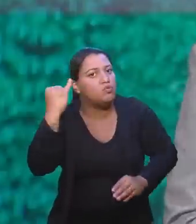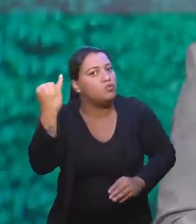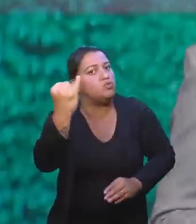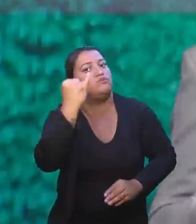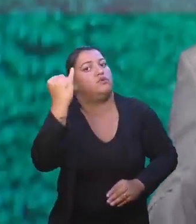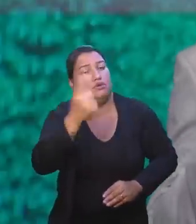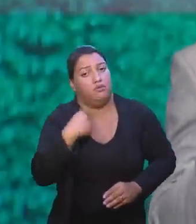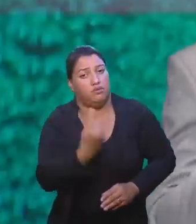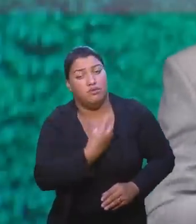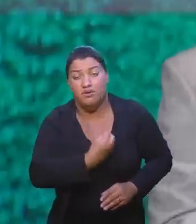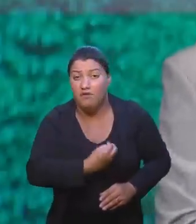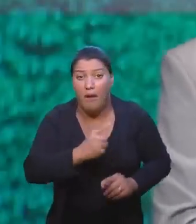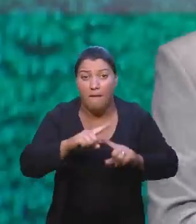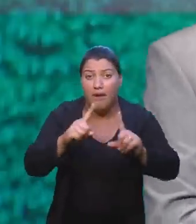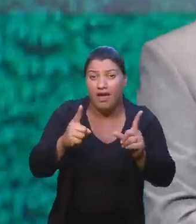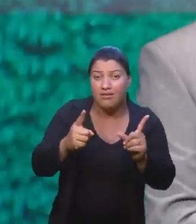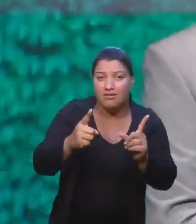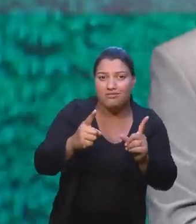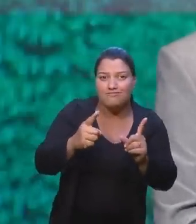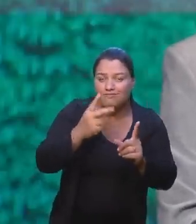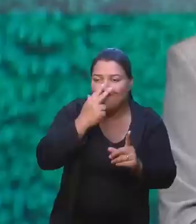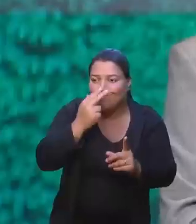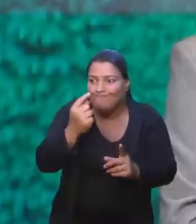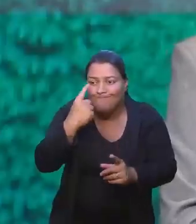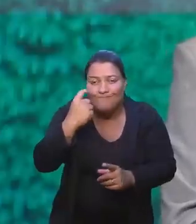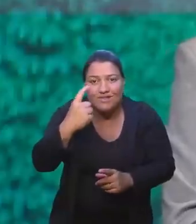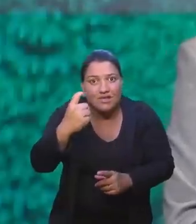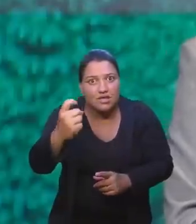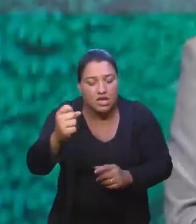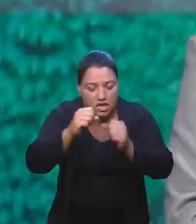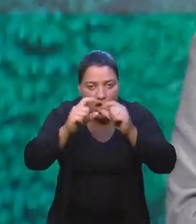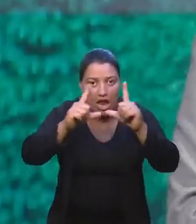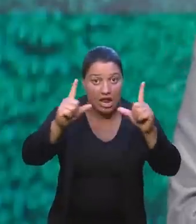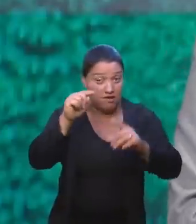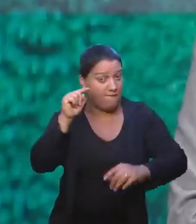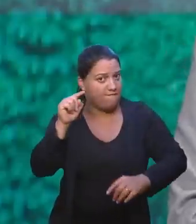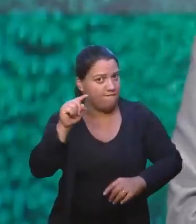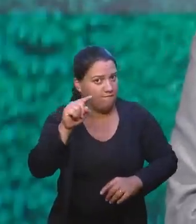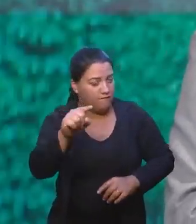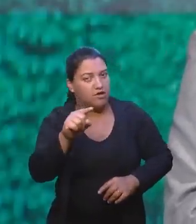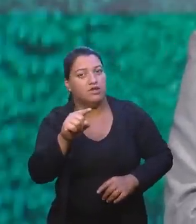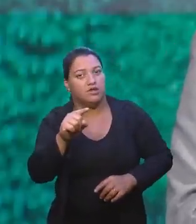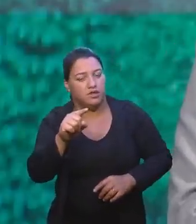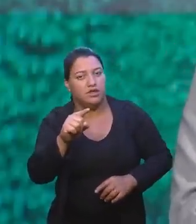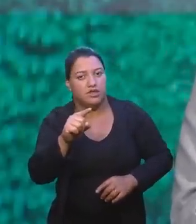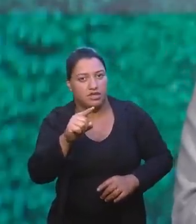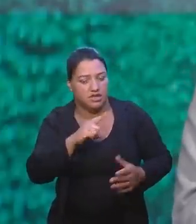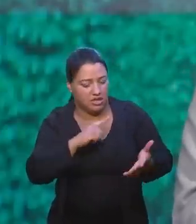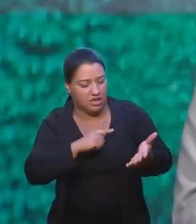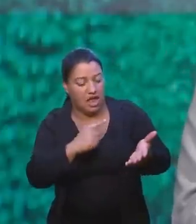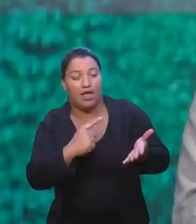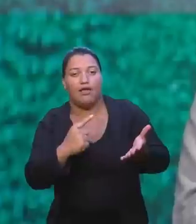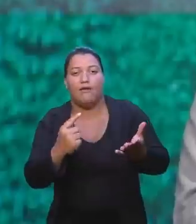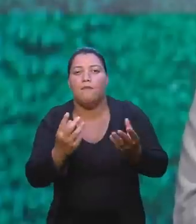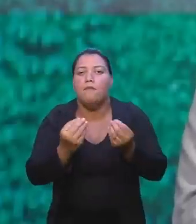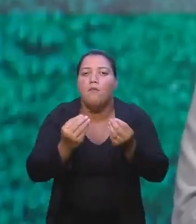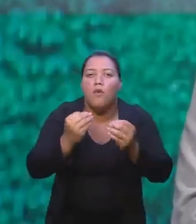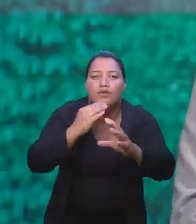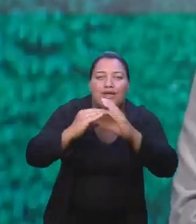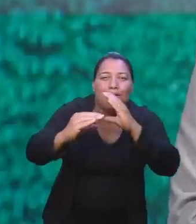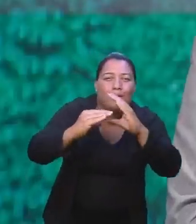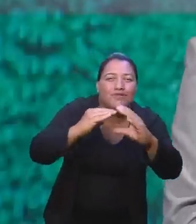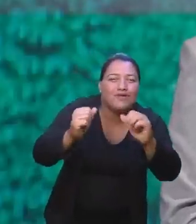testemunhos, mas eu achei interessante este alerta de São Luís. Vós tem em abundância as